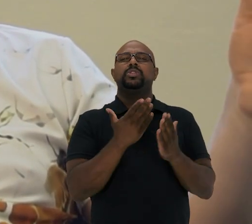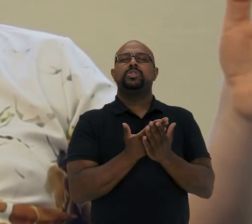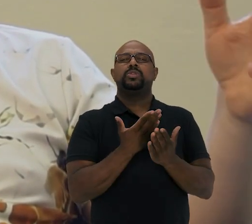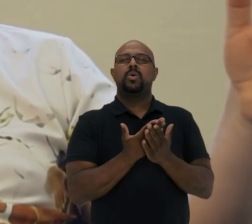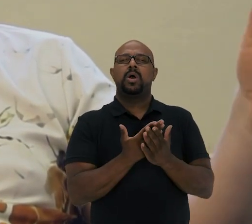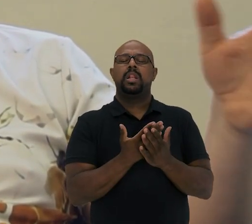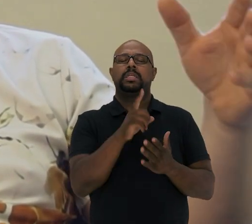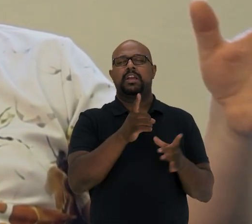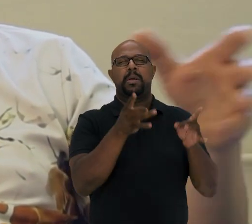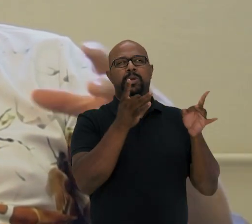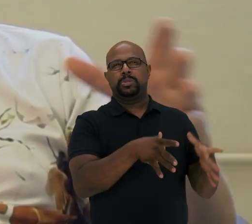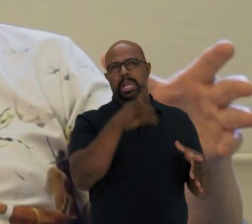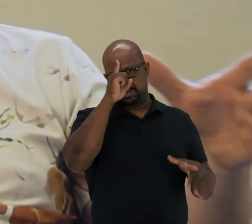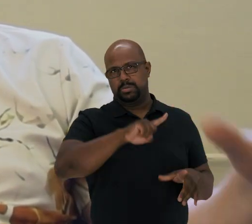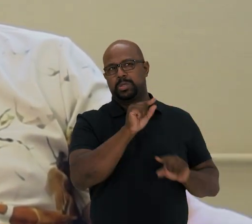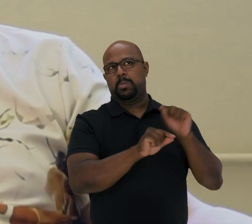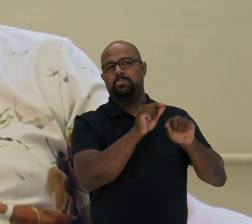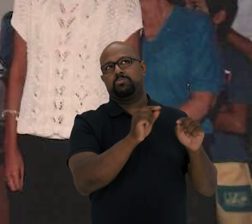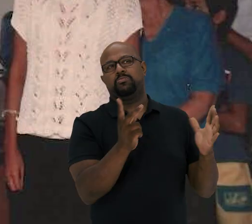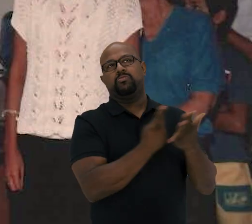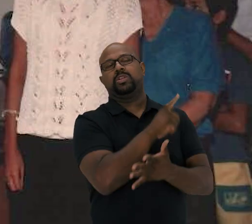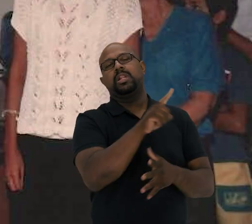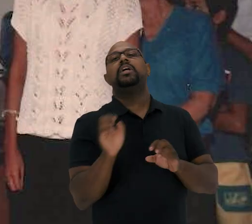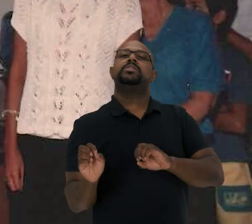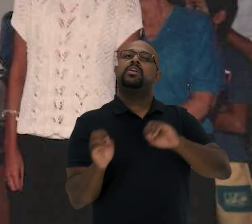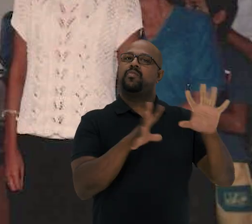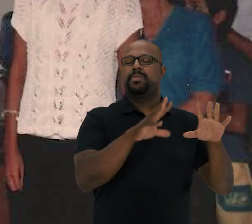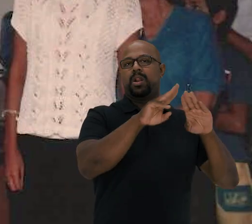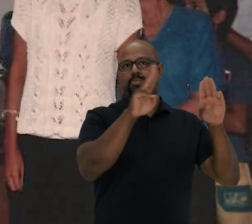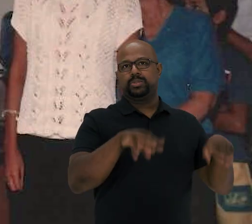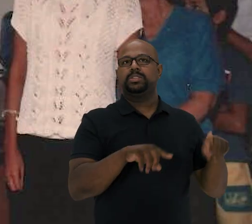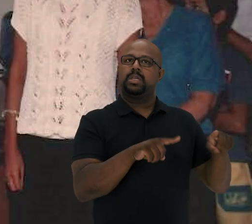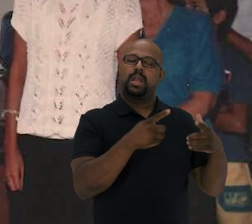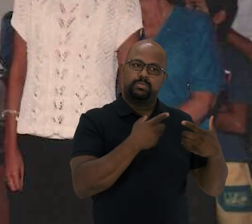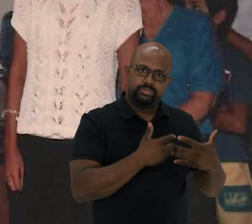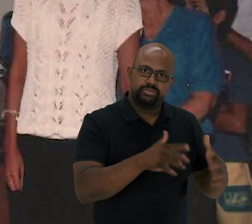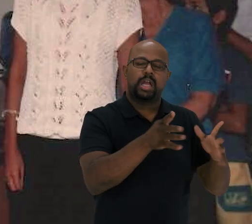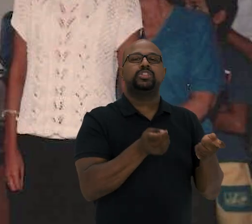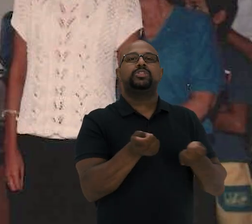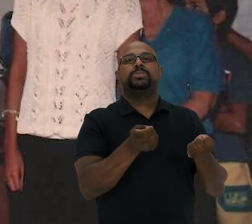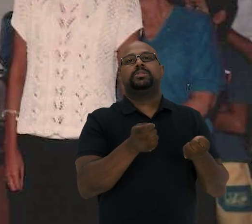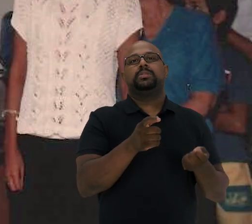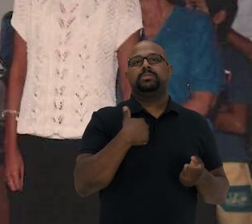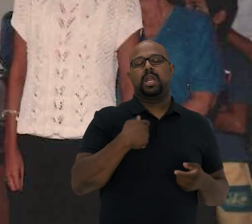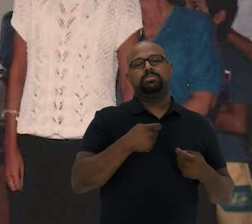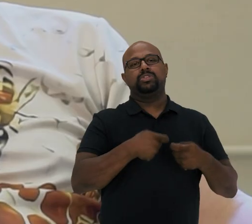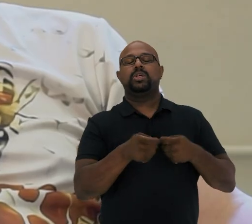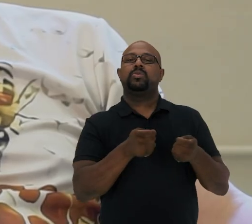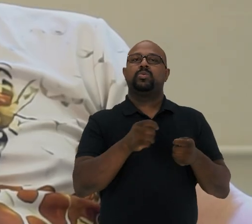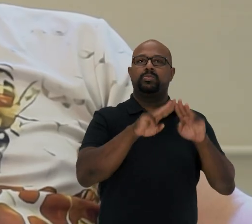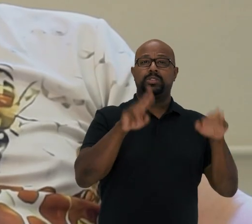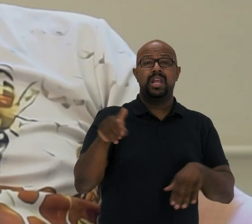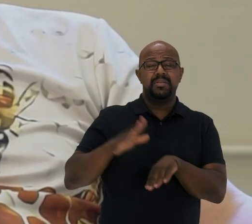escola cenecista que estava abandonada, que eu não sei o que funciona hoje lá, e a gente levou para lá o museu, e a partir daí eu passei a administrar o museu.